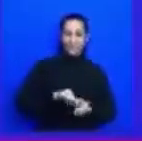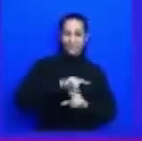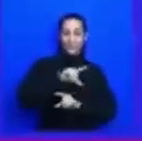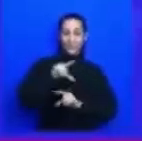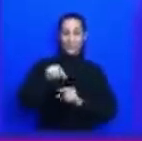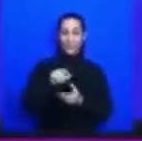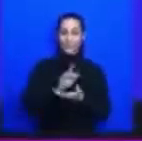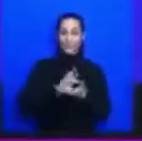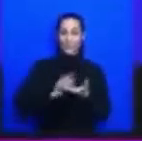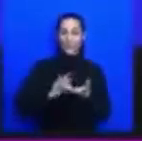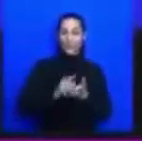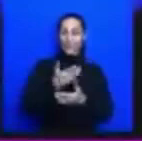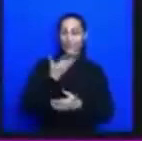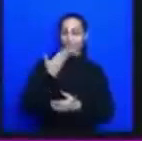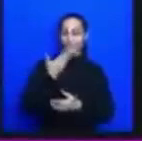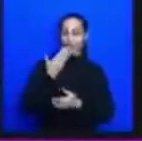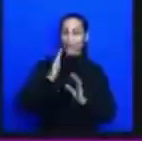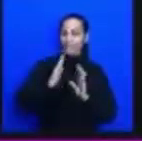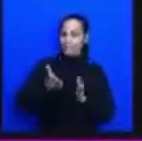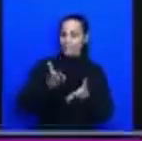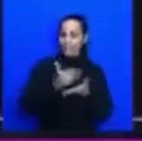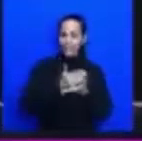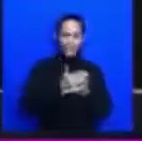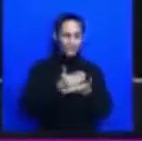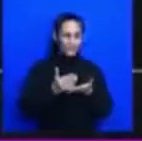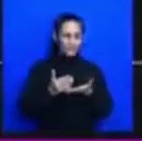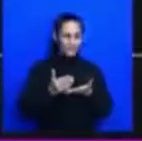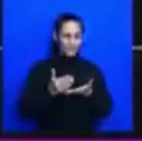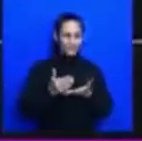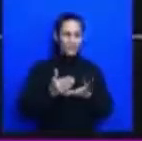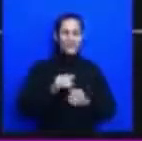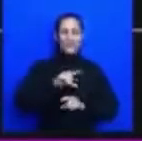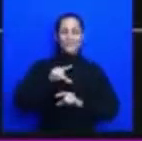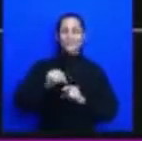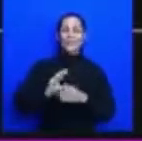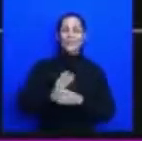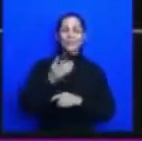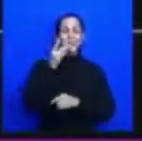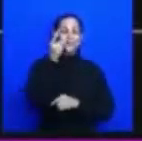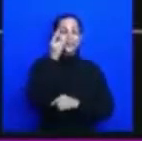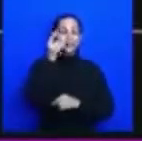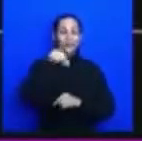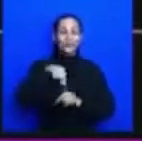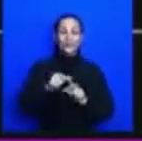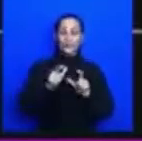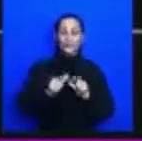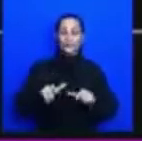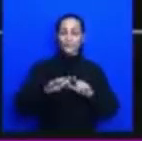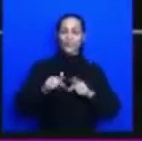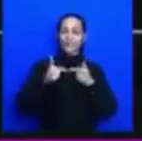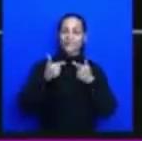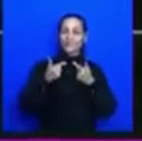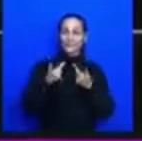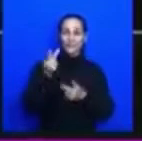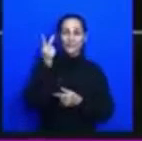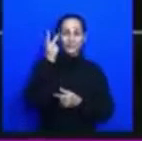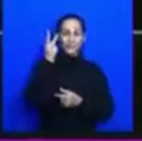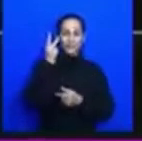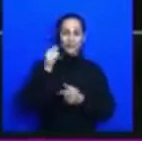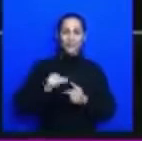Esse é o sorteio da Loto Fácil que já começou. Sorteio que acontece ao vivo no Espaço da Sorte em São